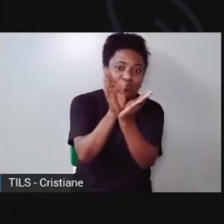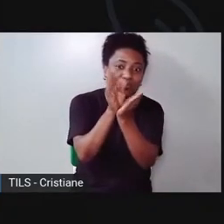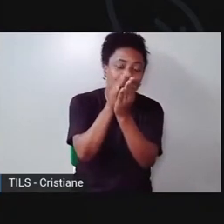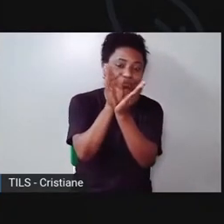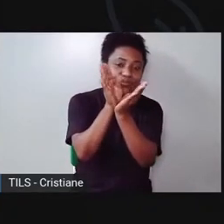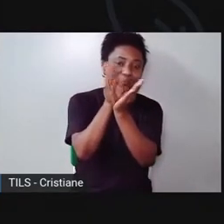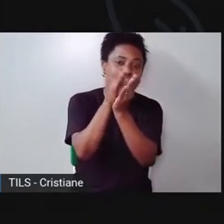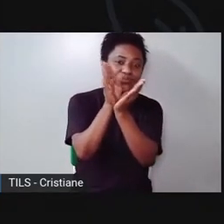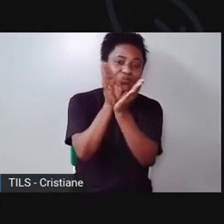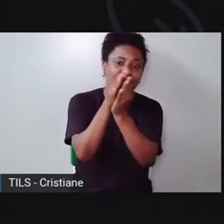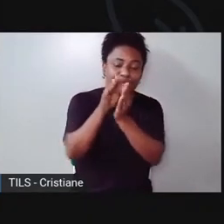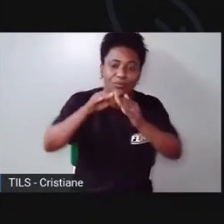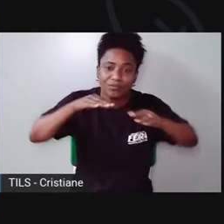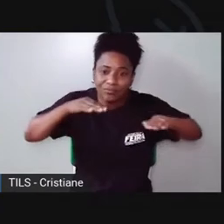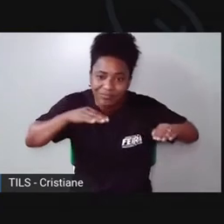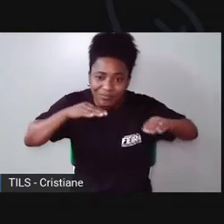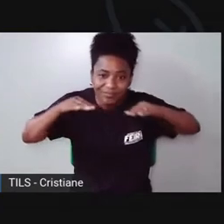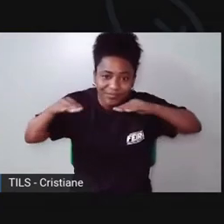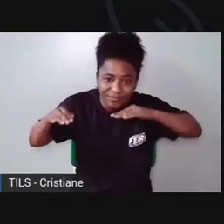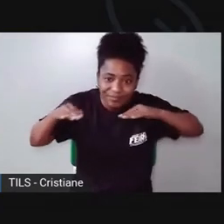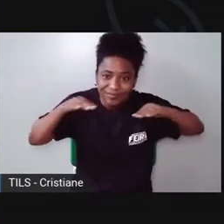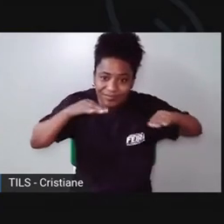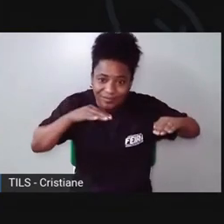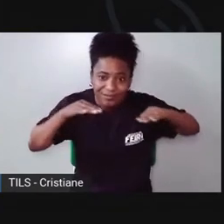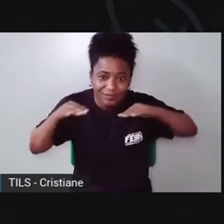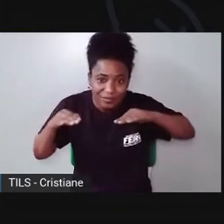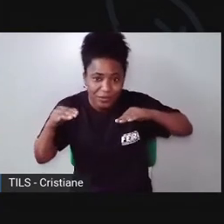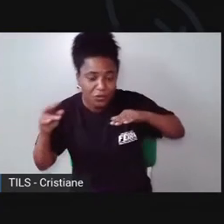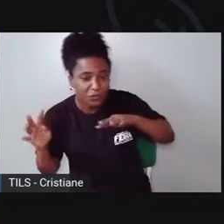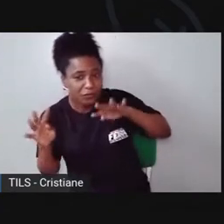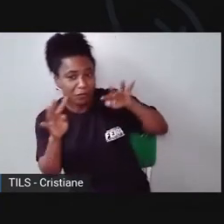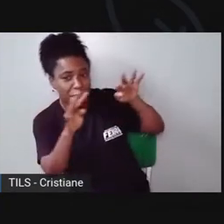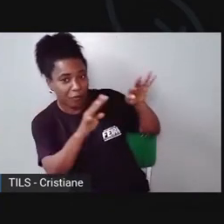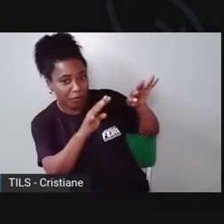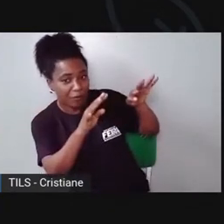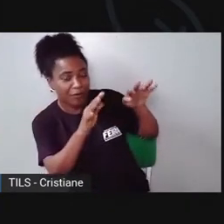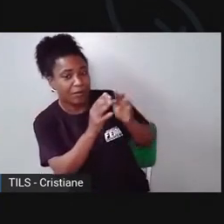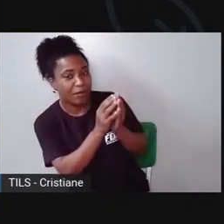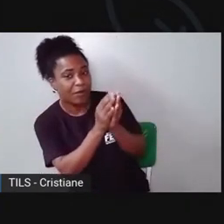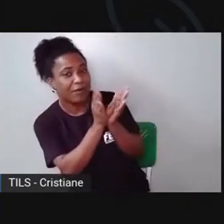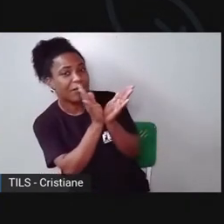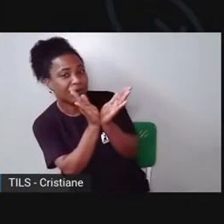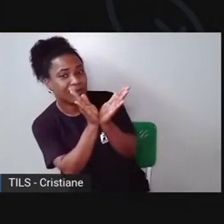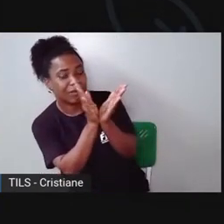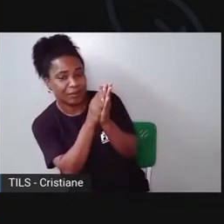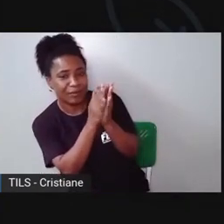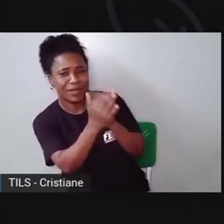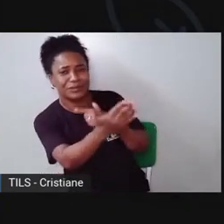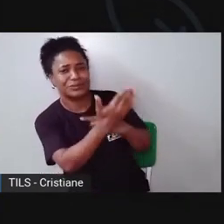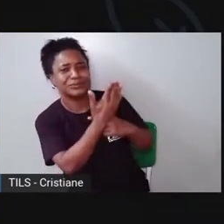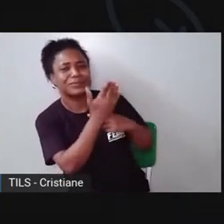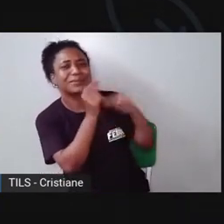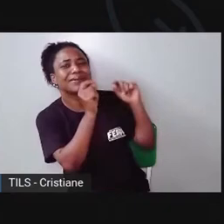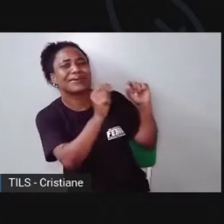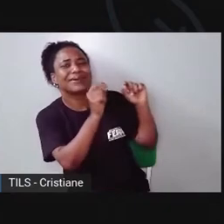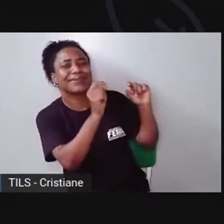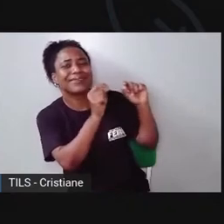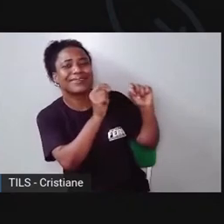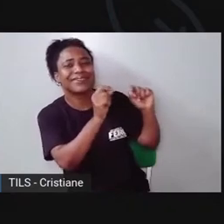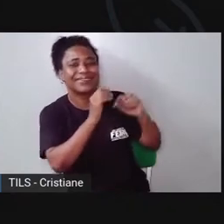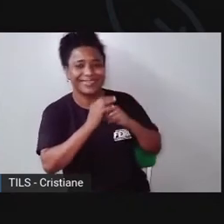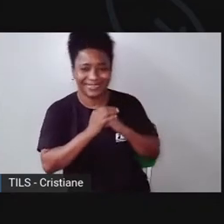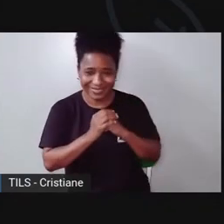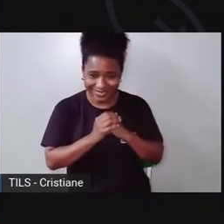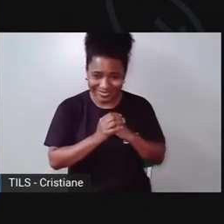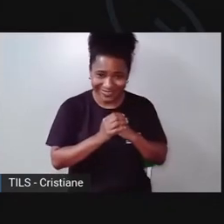outro jacaré ou alguma outra o bichinho que tivesse uma boca grande para cortar as teias da aranha e